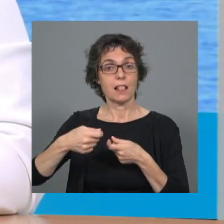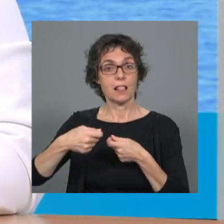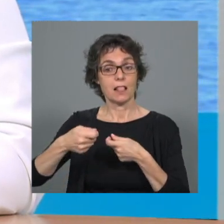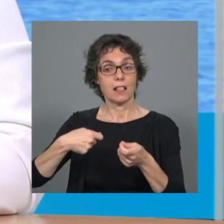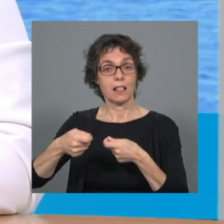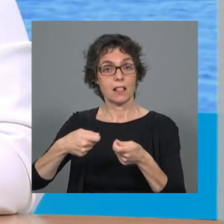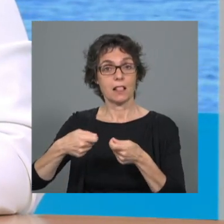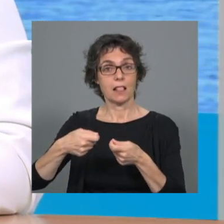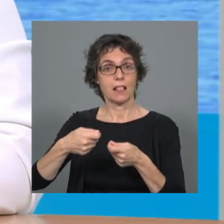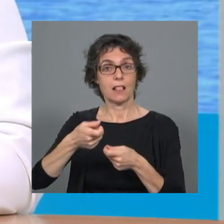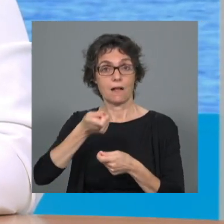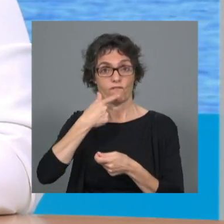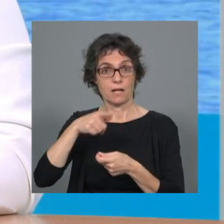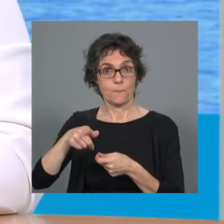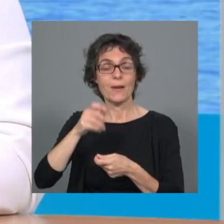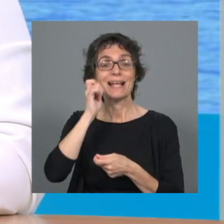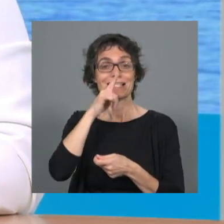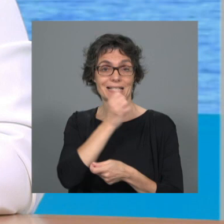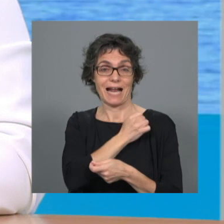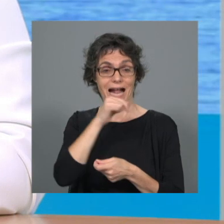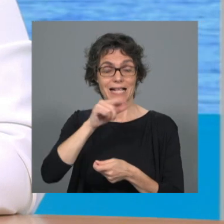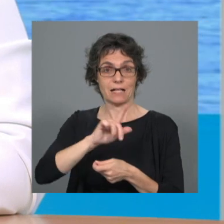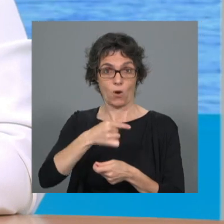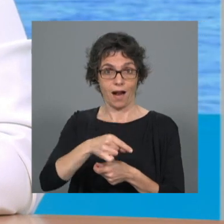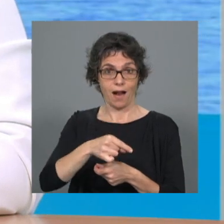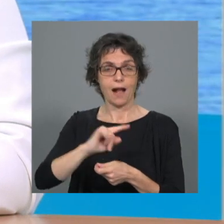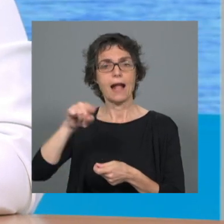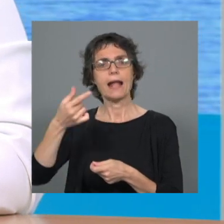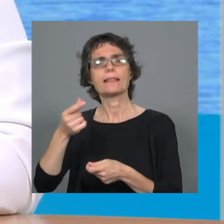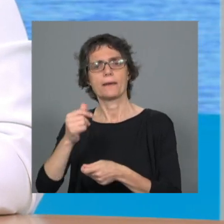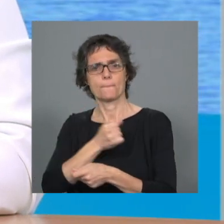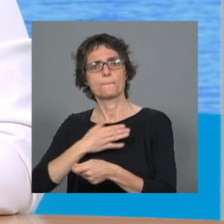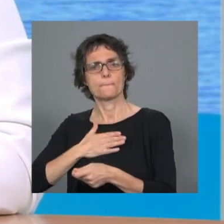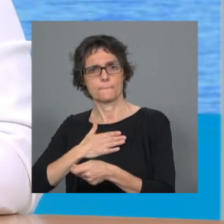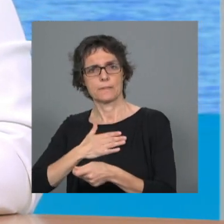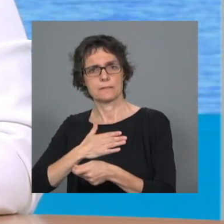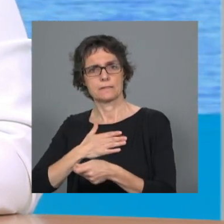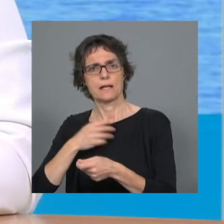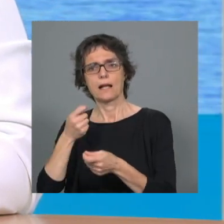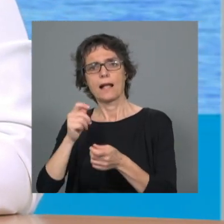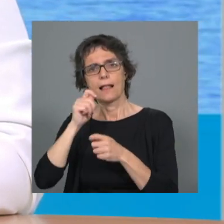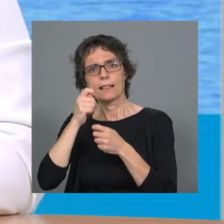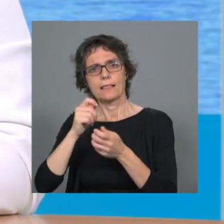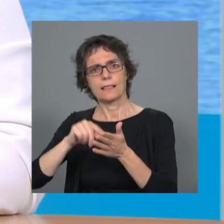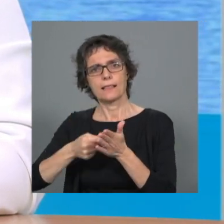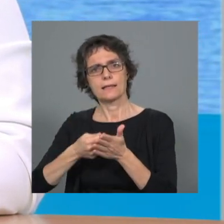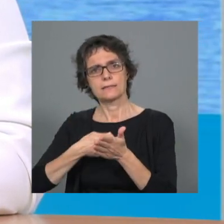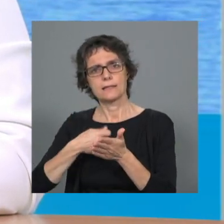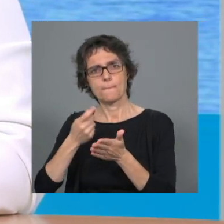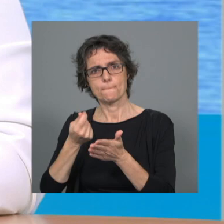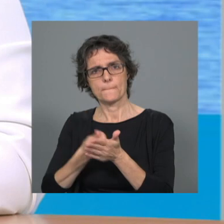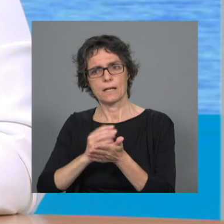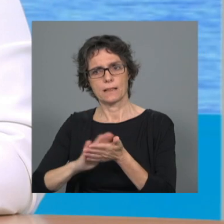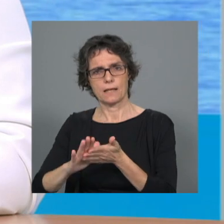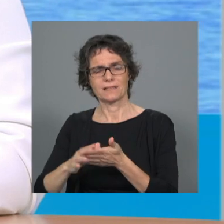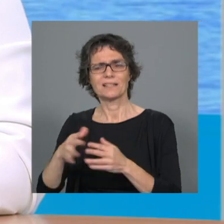para quem é residente no concelho e testes gratuitos para as empresas. E têm sido muito pouco utilizados. Ou